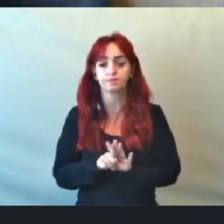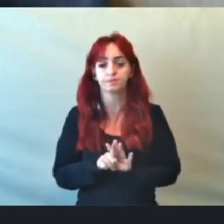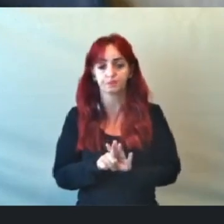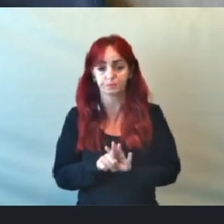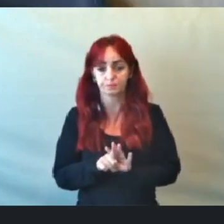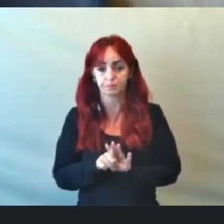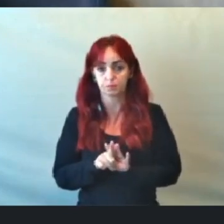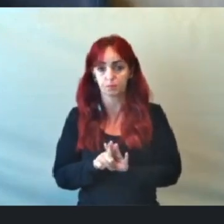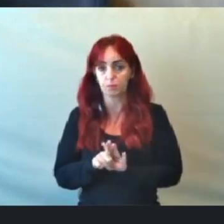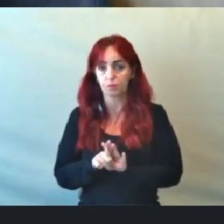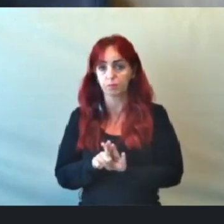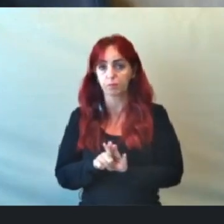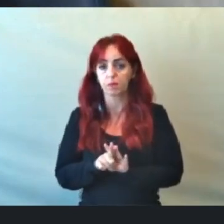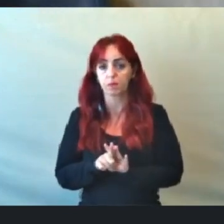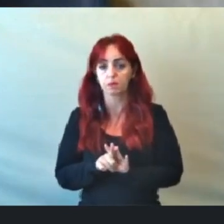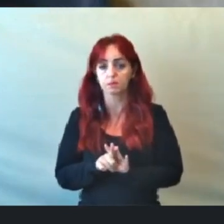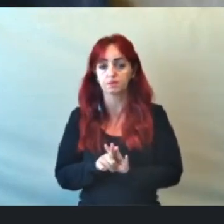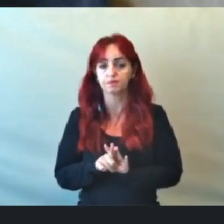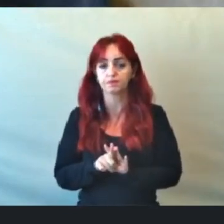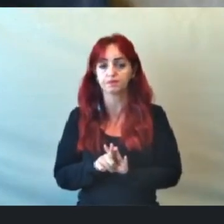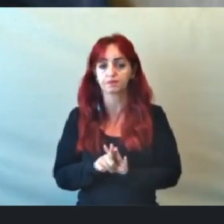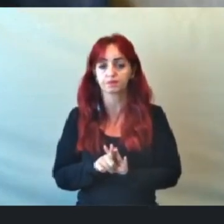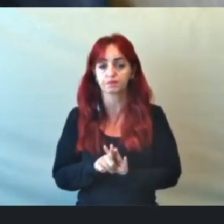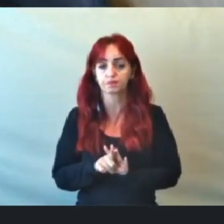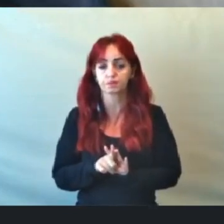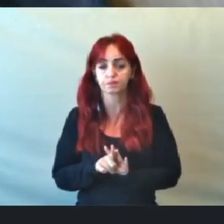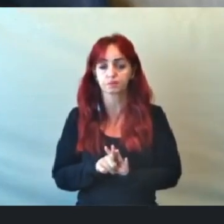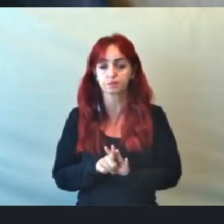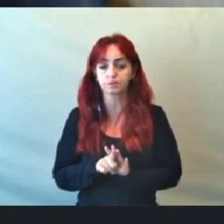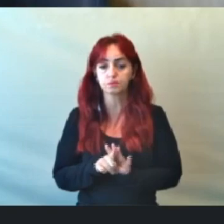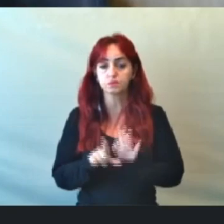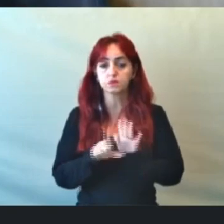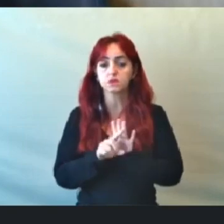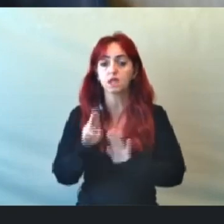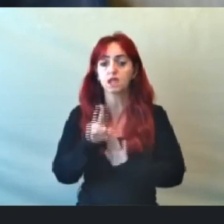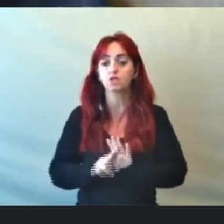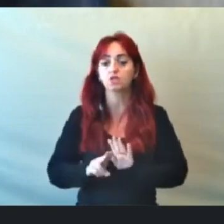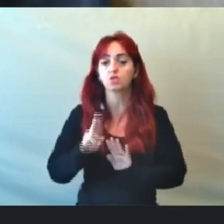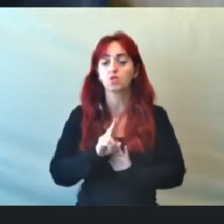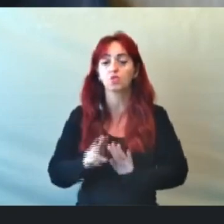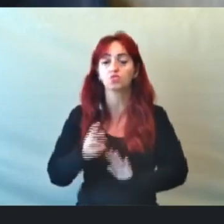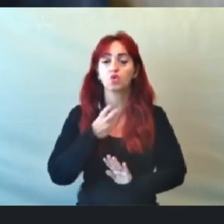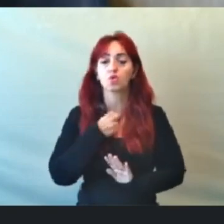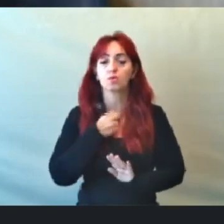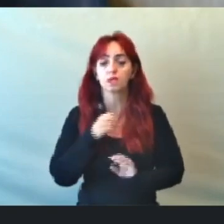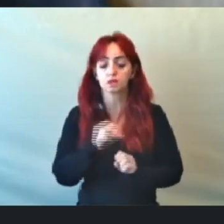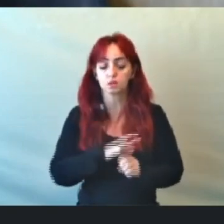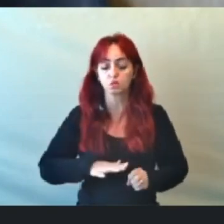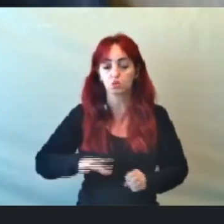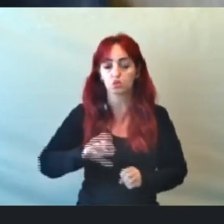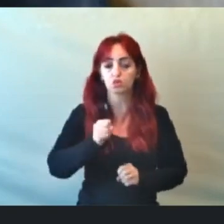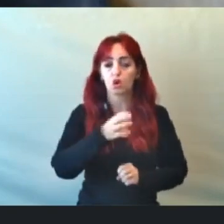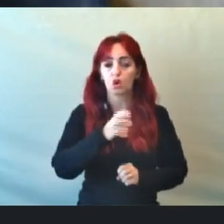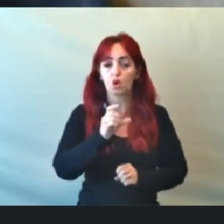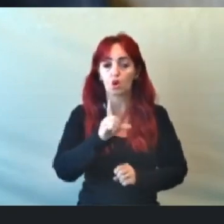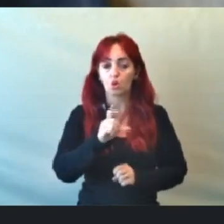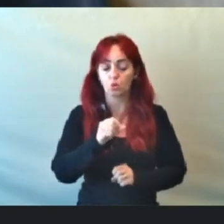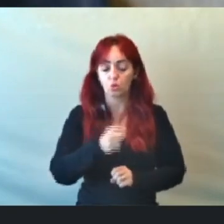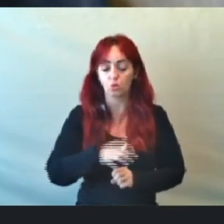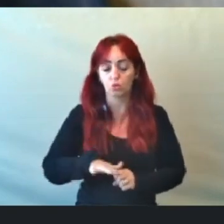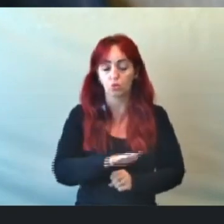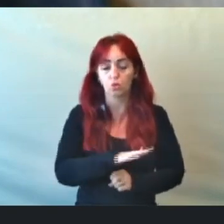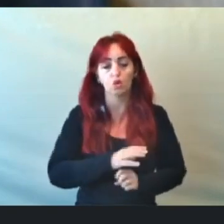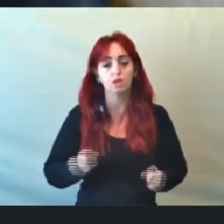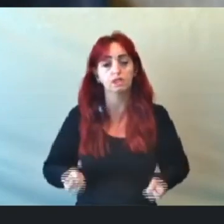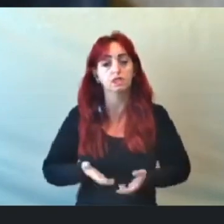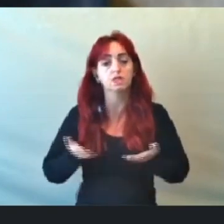que consta da Lei de Uso e Ocupação do Solo, que incentiva de maneira bastante